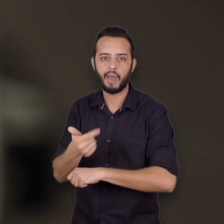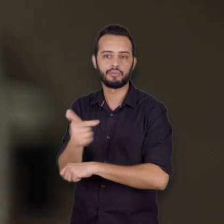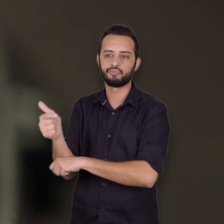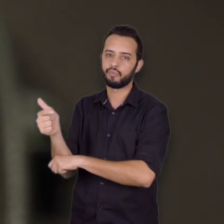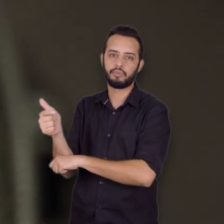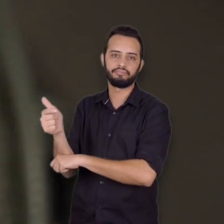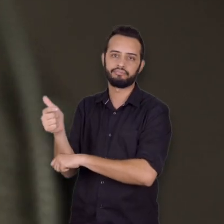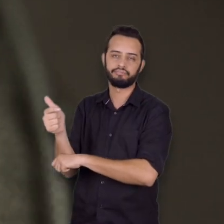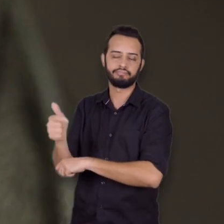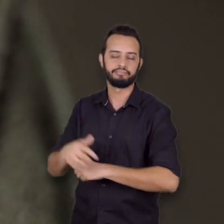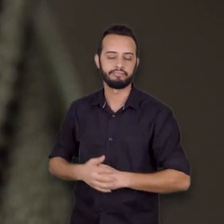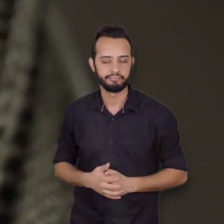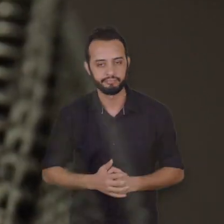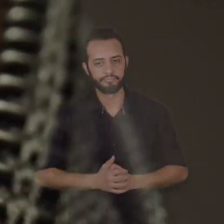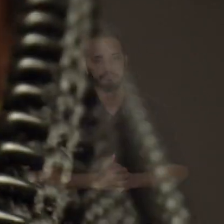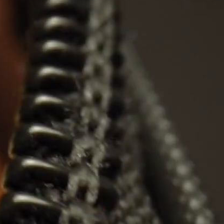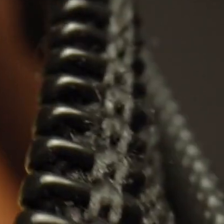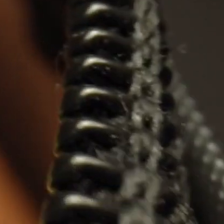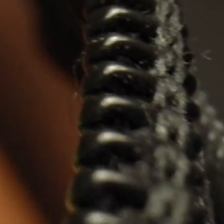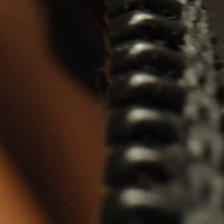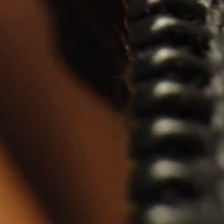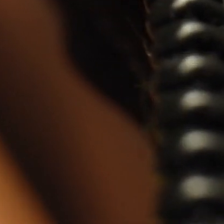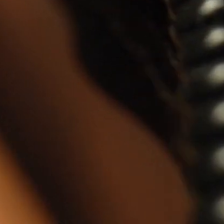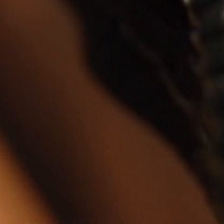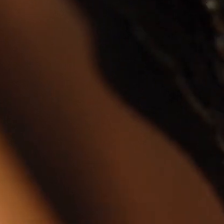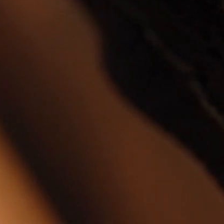essa escola não está dando conta do recado.